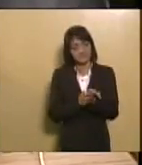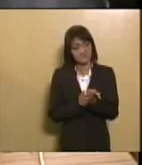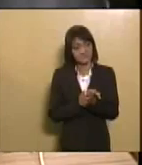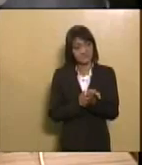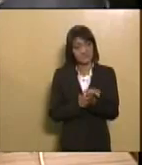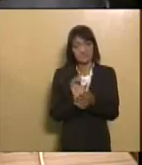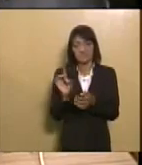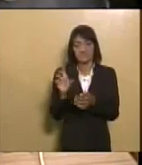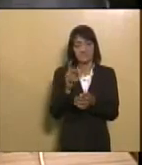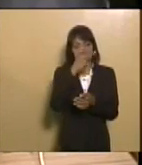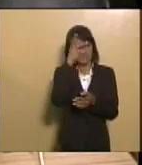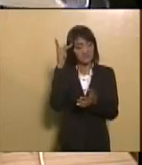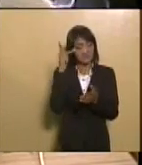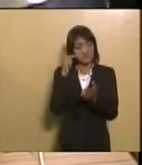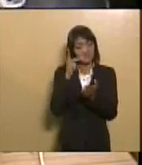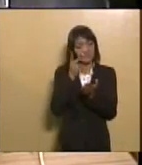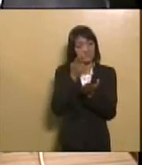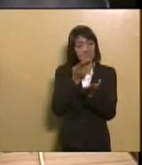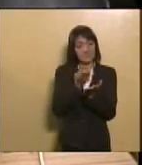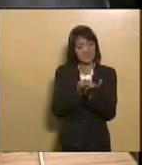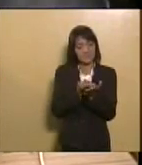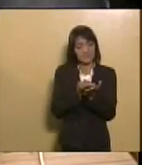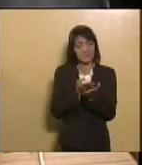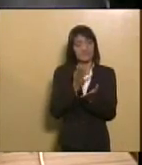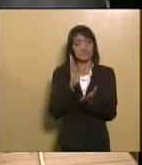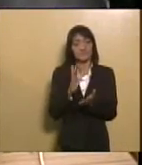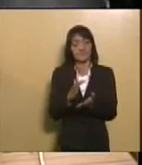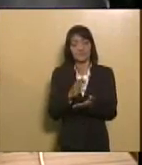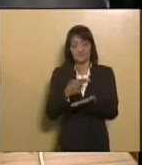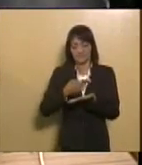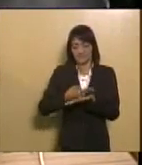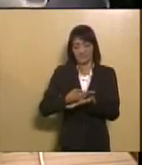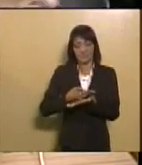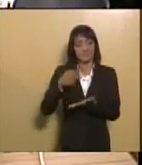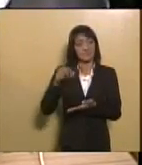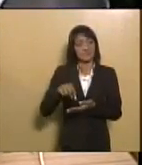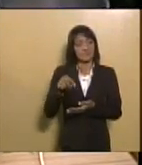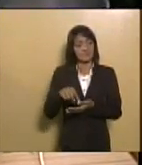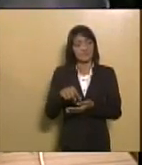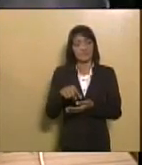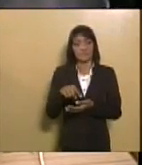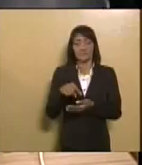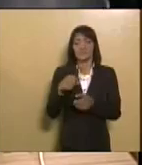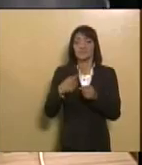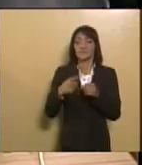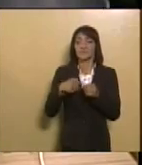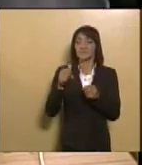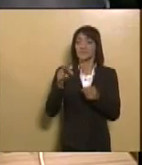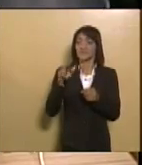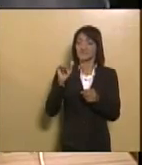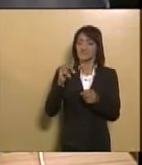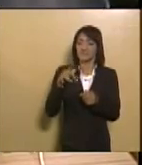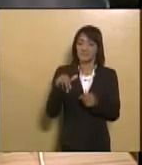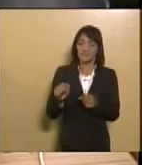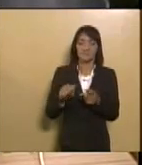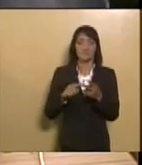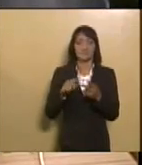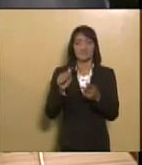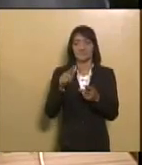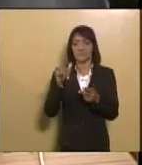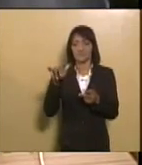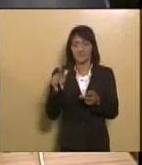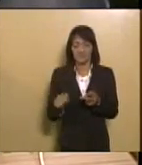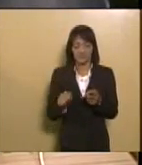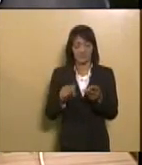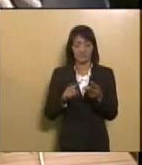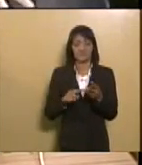pacientes que são levados a outros estados, como aqui em Arapiraca, Alagoas, como Teixeira de Freitas, na